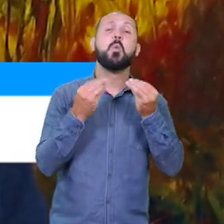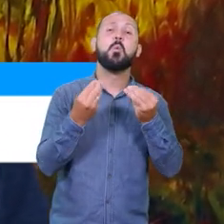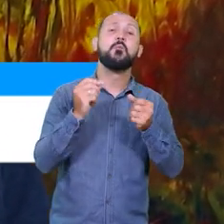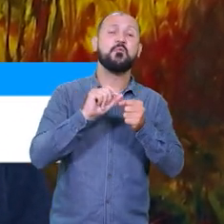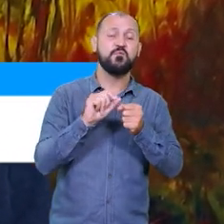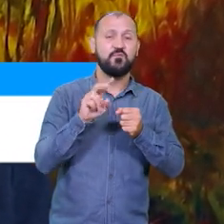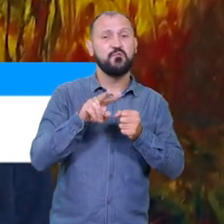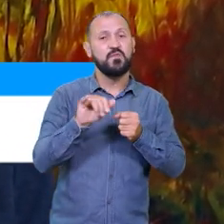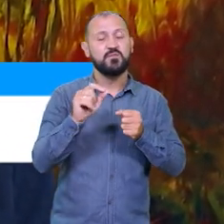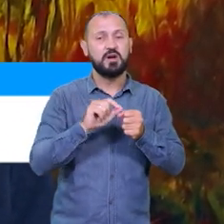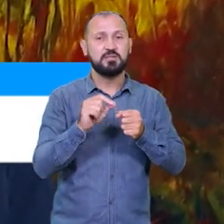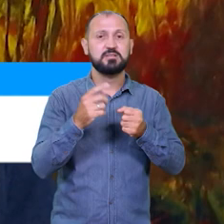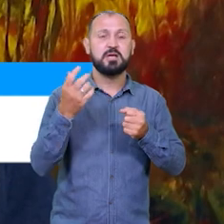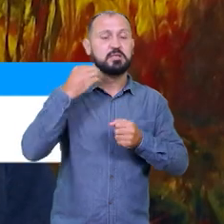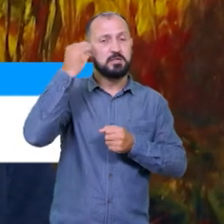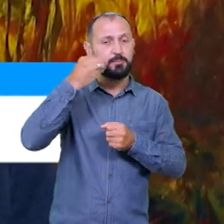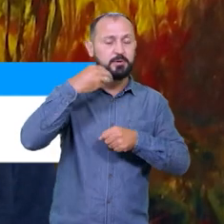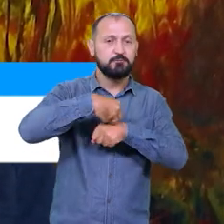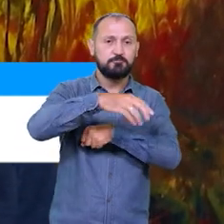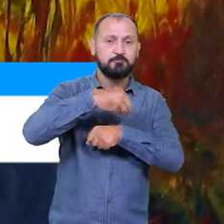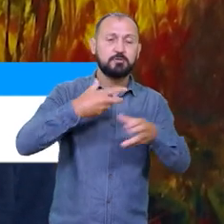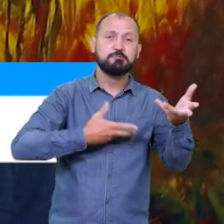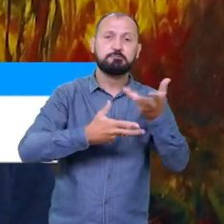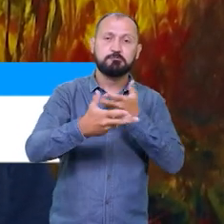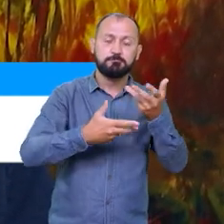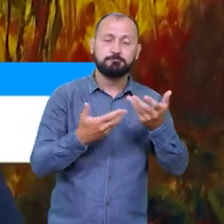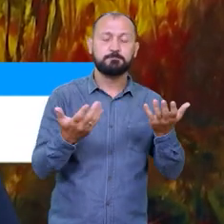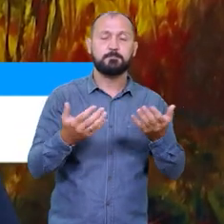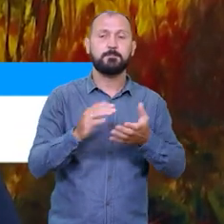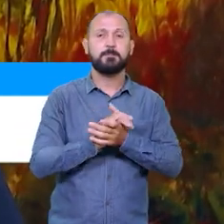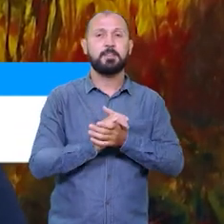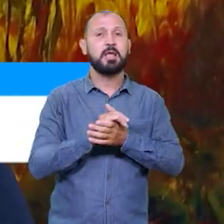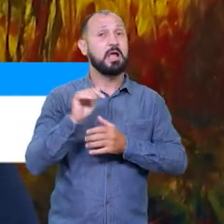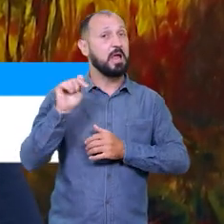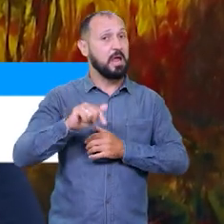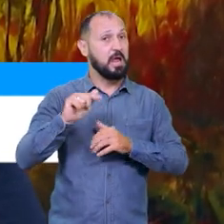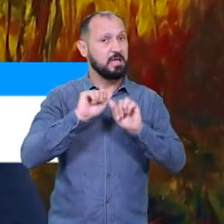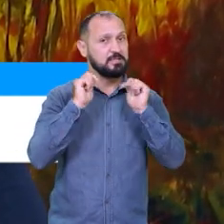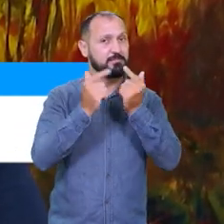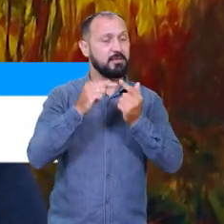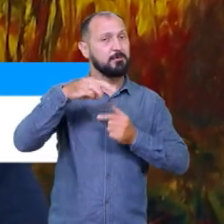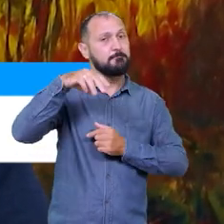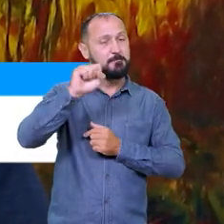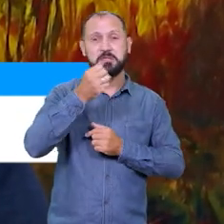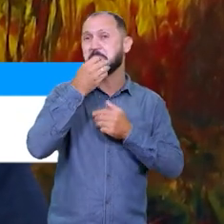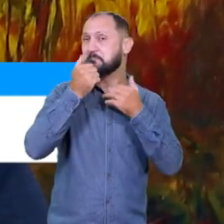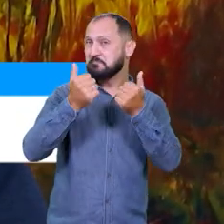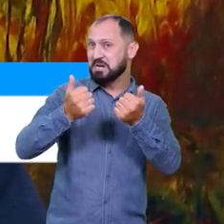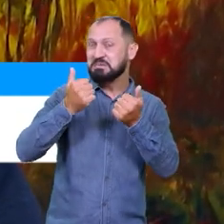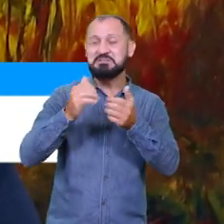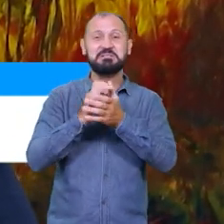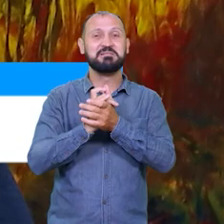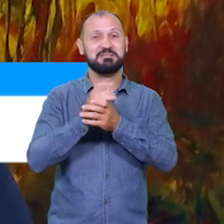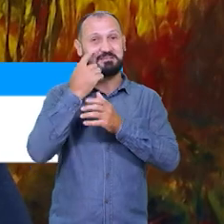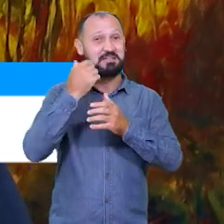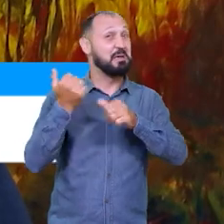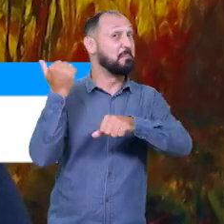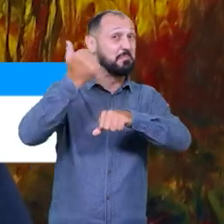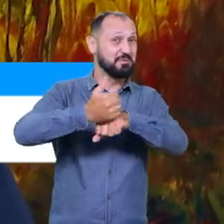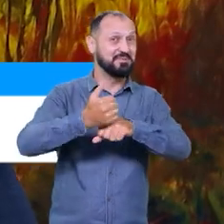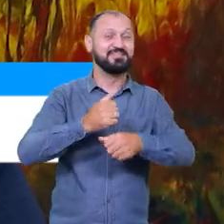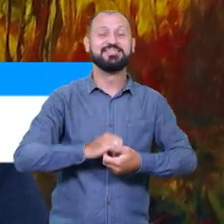nessa hora como fazemos vamos compartilhar experiência a nossa casa graças a Deus está muito bem